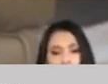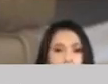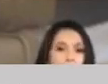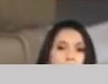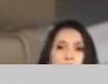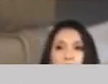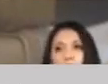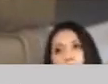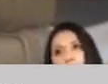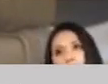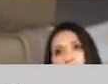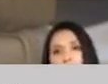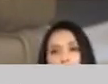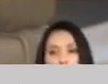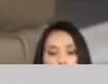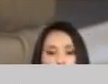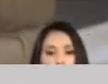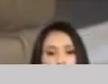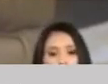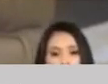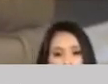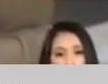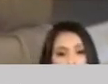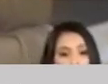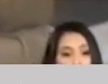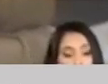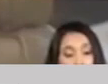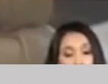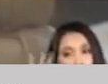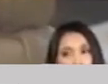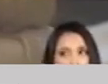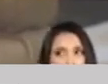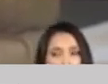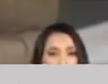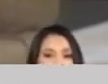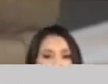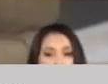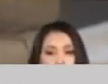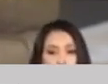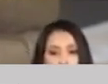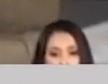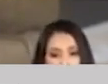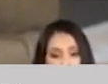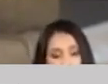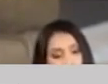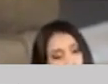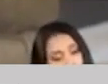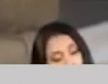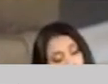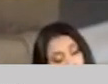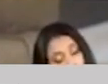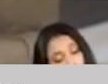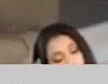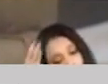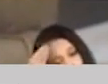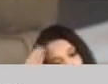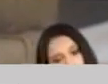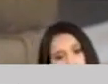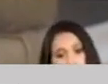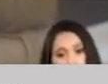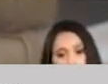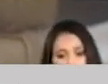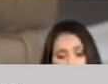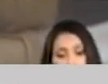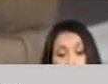poderia comunicar diretamente o resultado do exame das informações recebidas, na minha observação, na minha